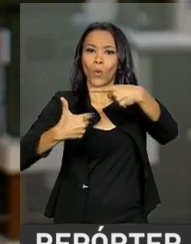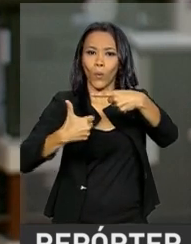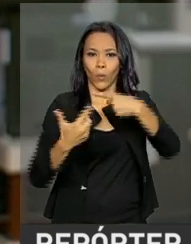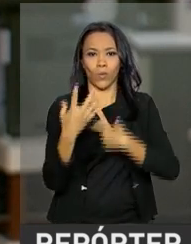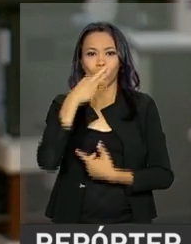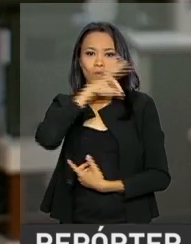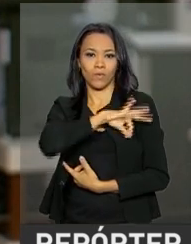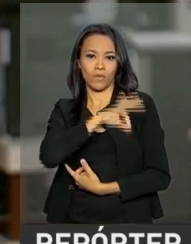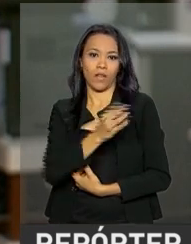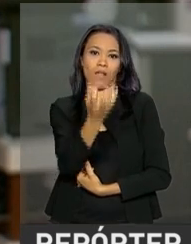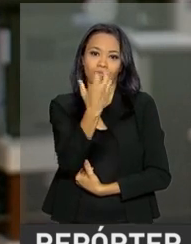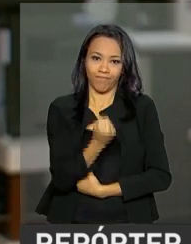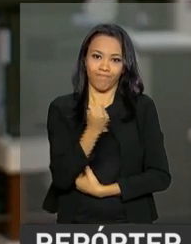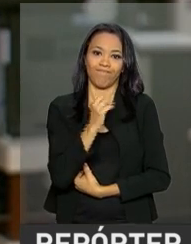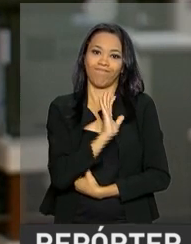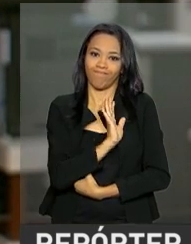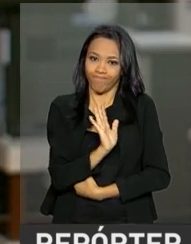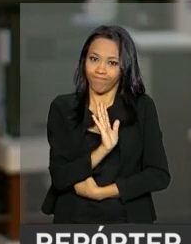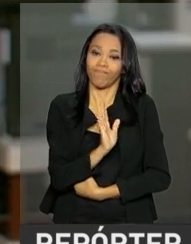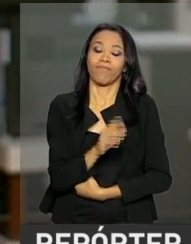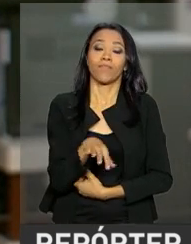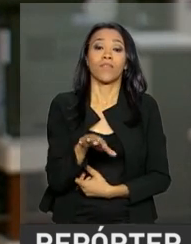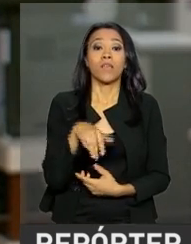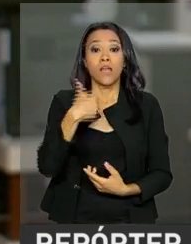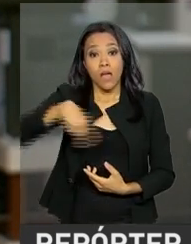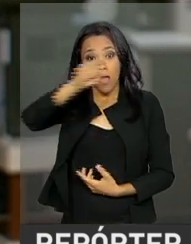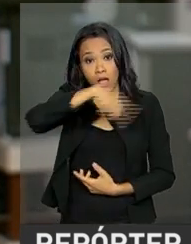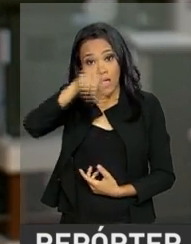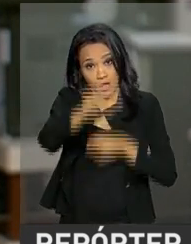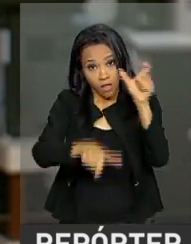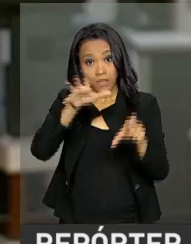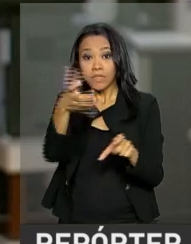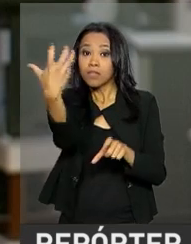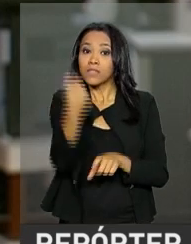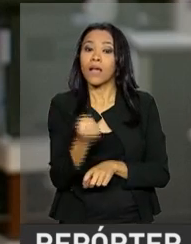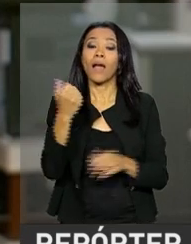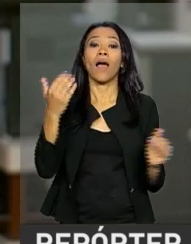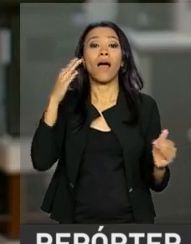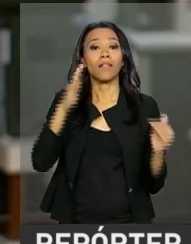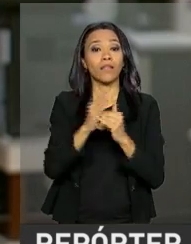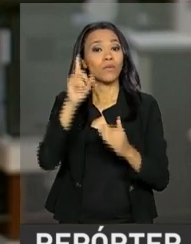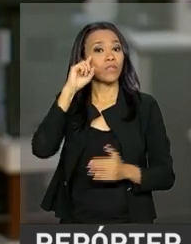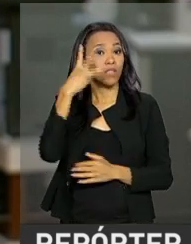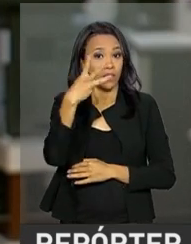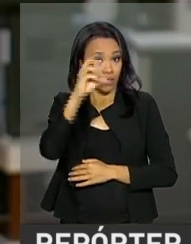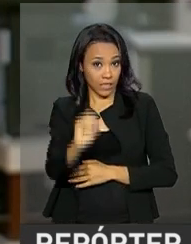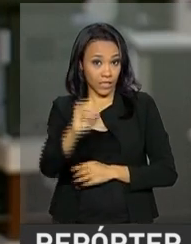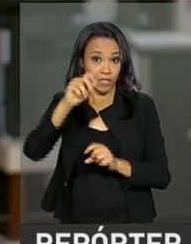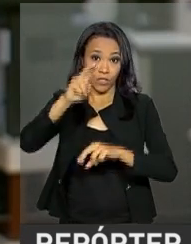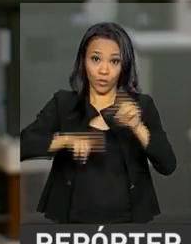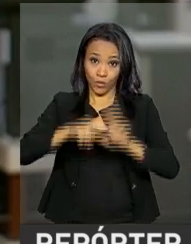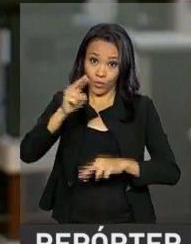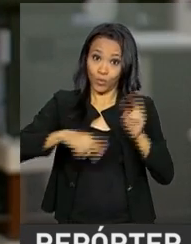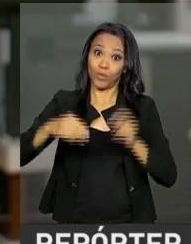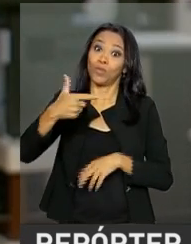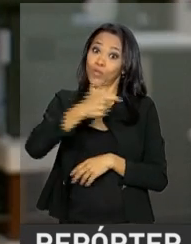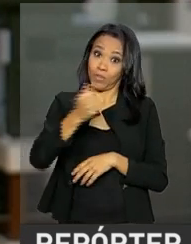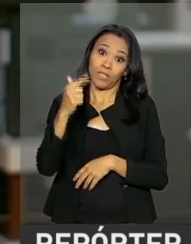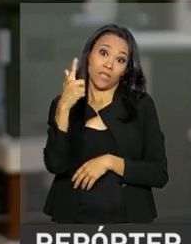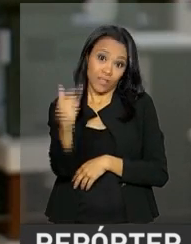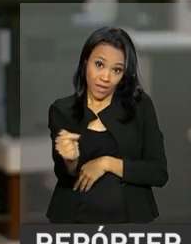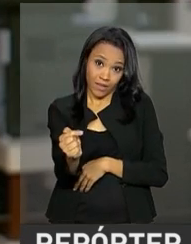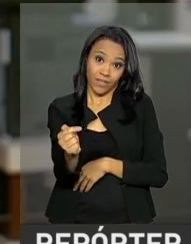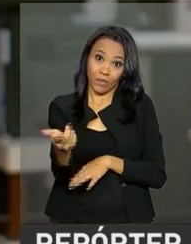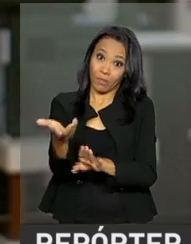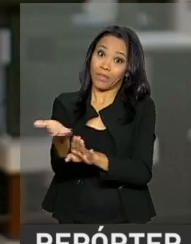assim sucessivamente os trabalhadores podem sacar o benefício até o dia 30 de junho de 2017 mas é melhor não deixar paraa última